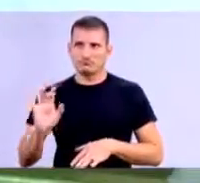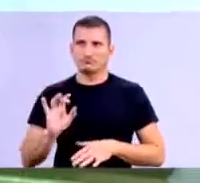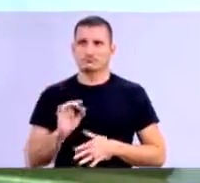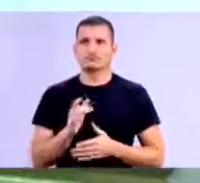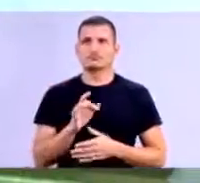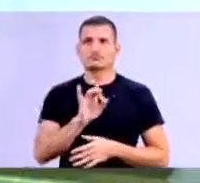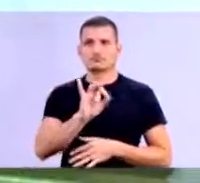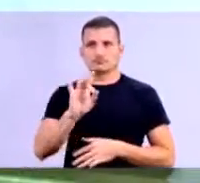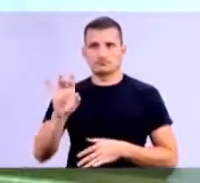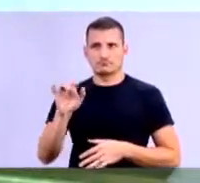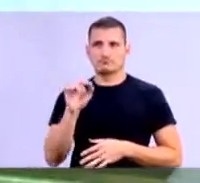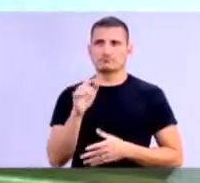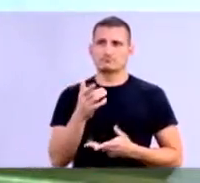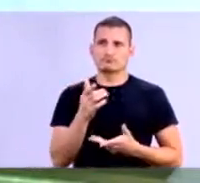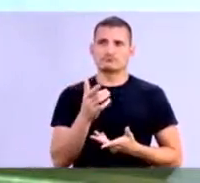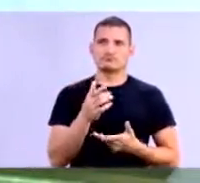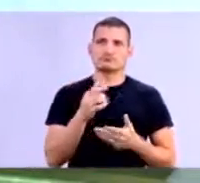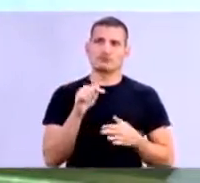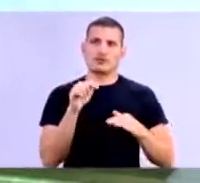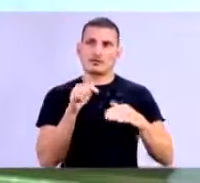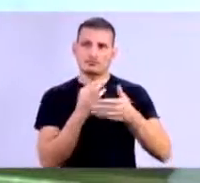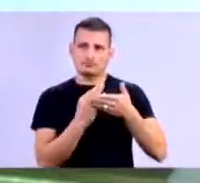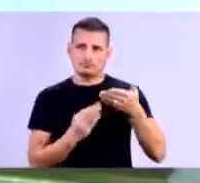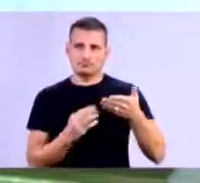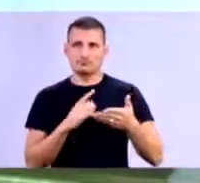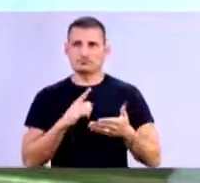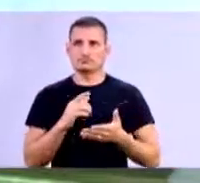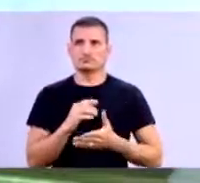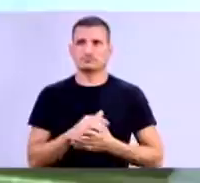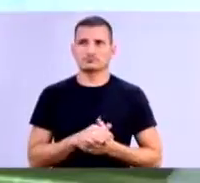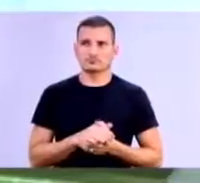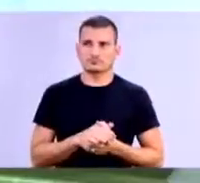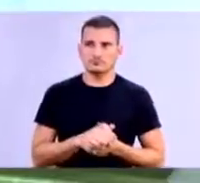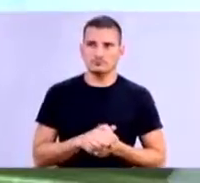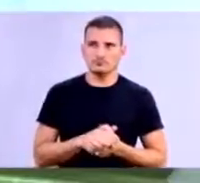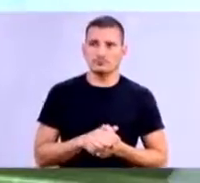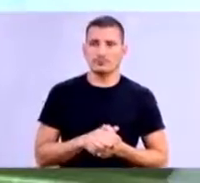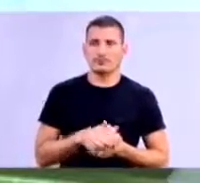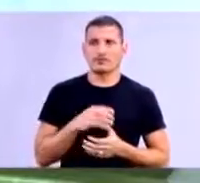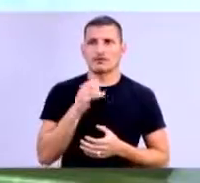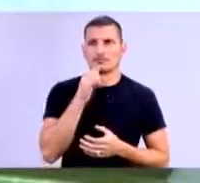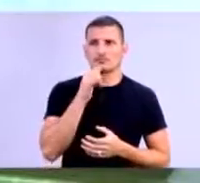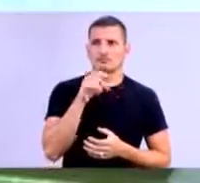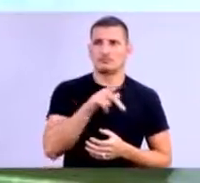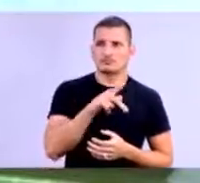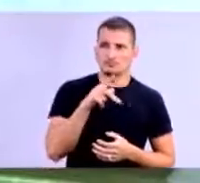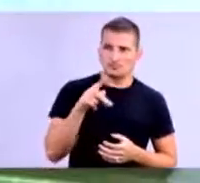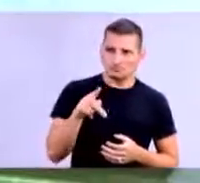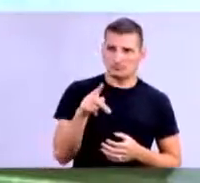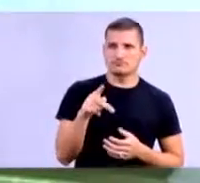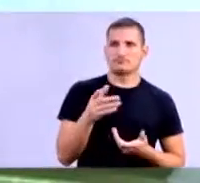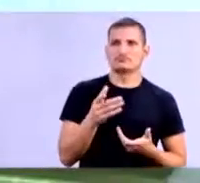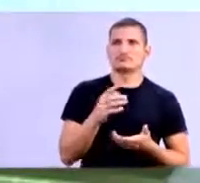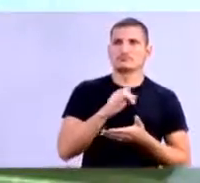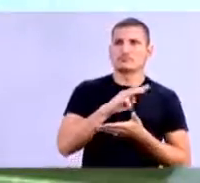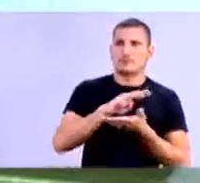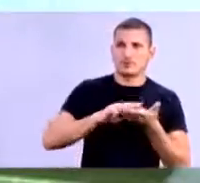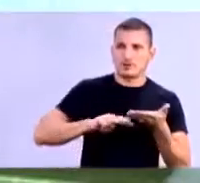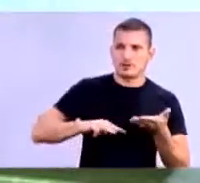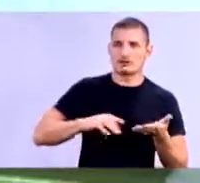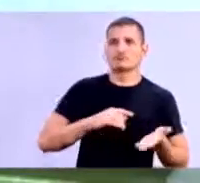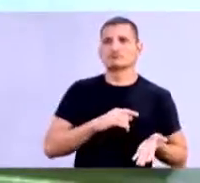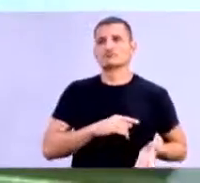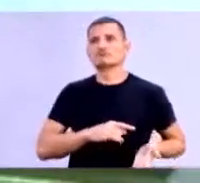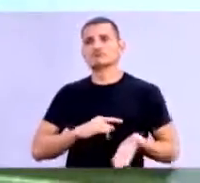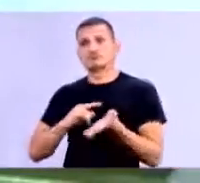cada componente desse texto possui. Se for um professor enviando um memorando para